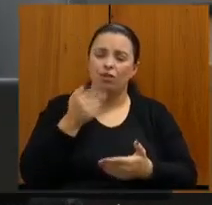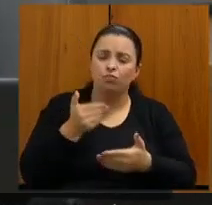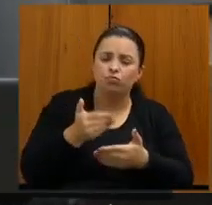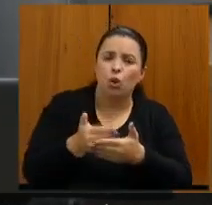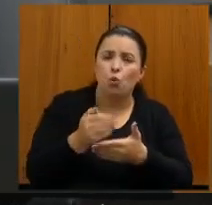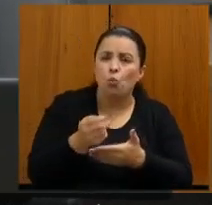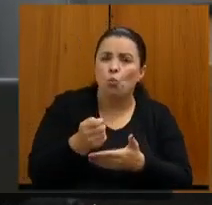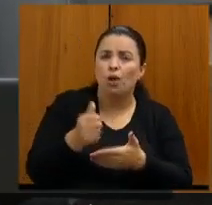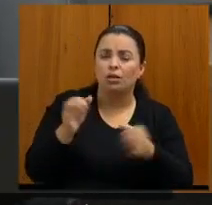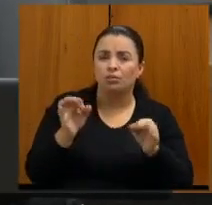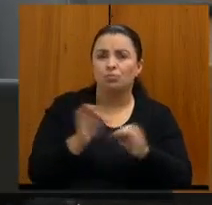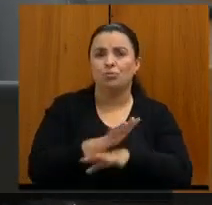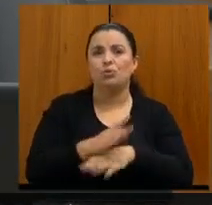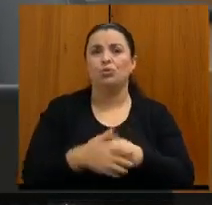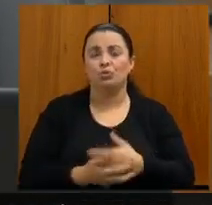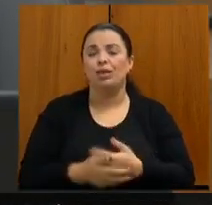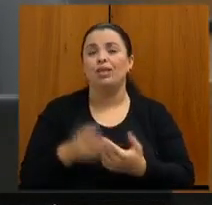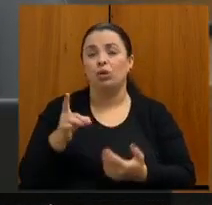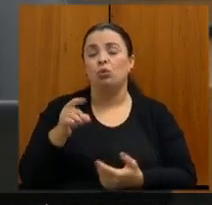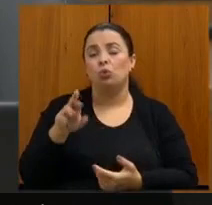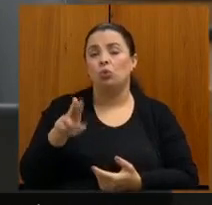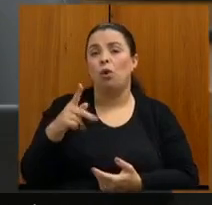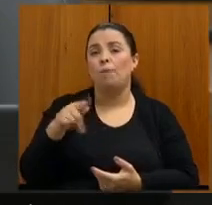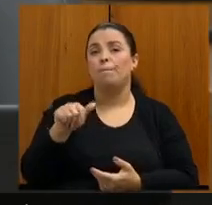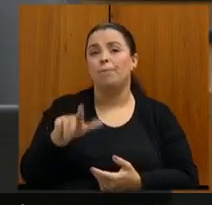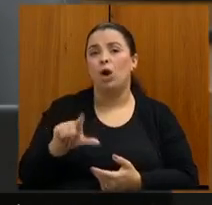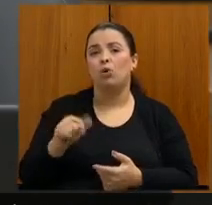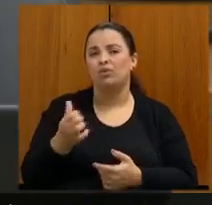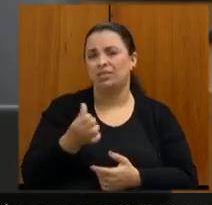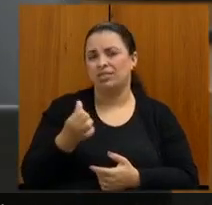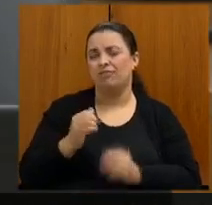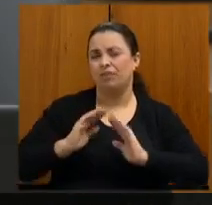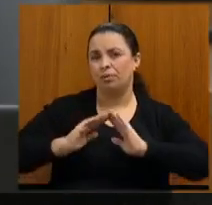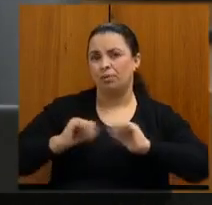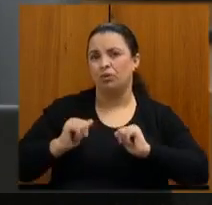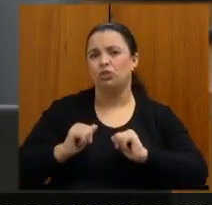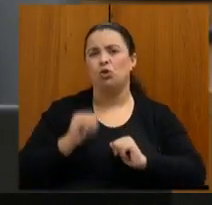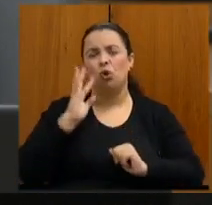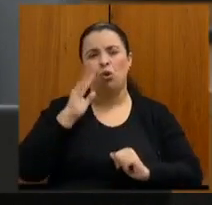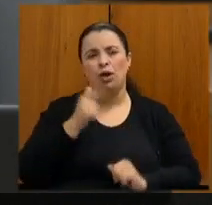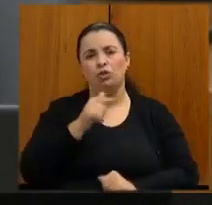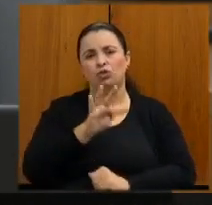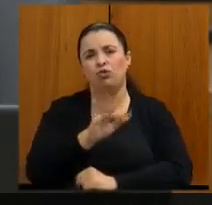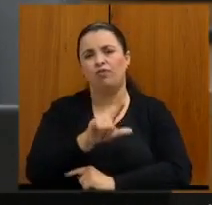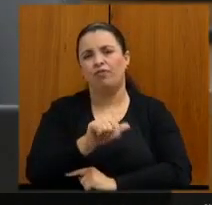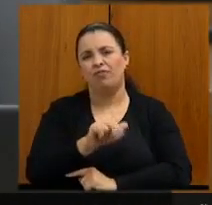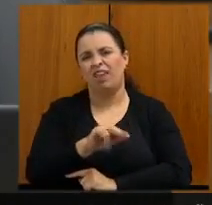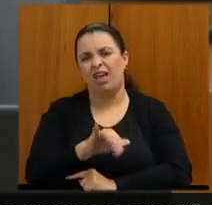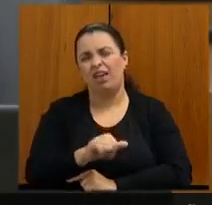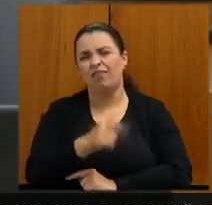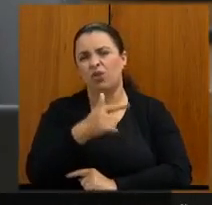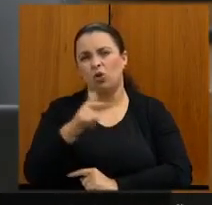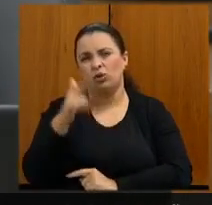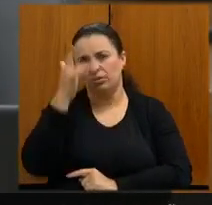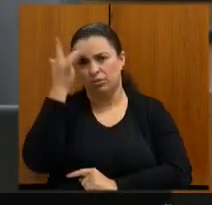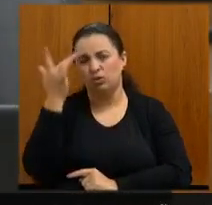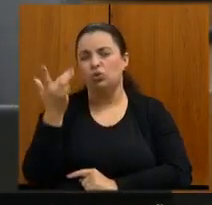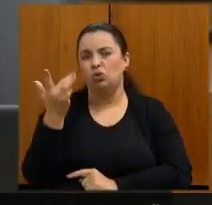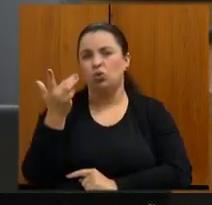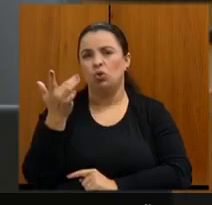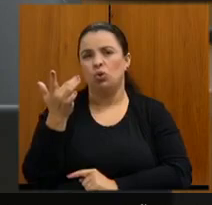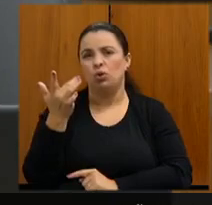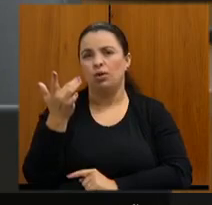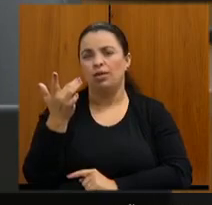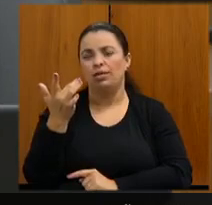a pedido do próprio Dr Paulo na sexta-feira eu acho que Flávia e enfim todos os outros a gente